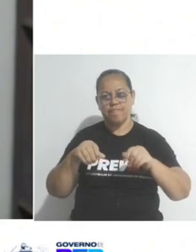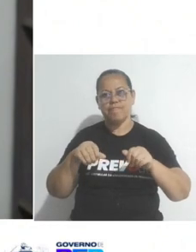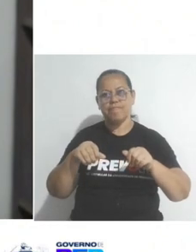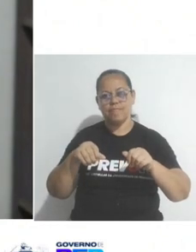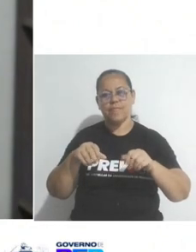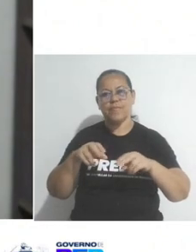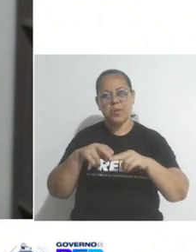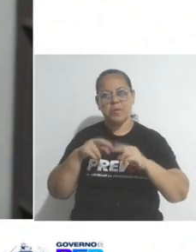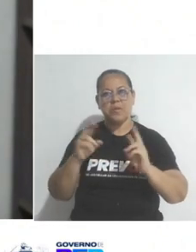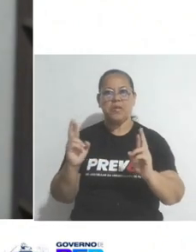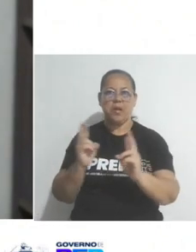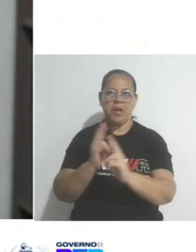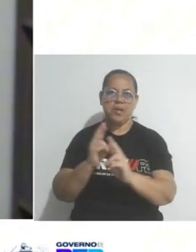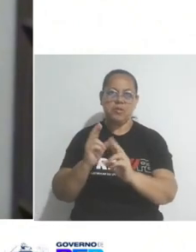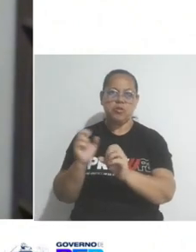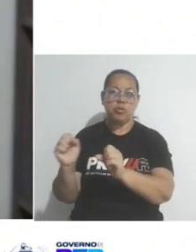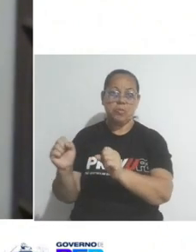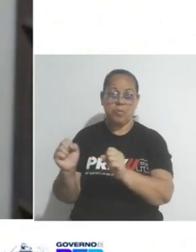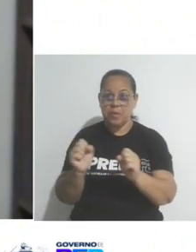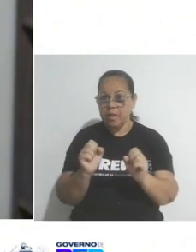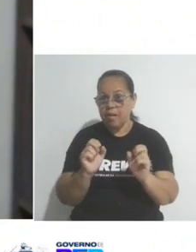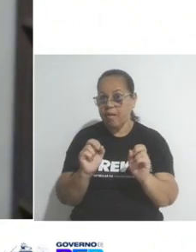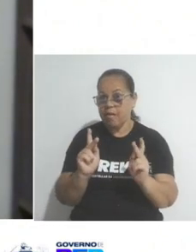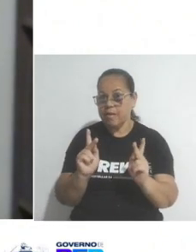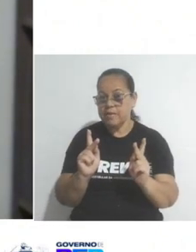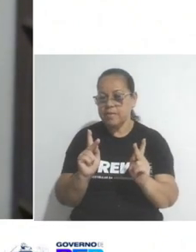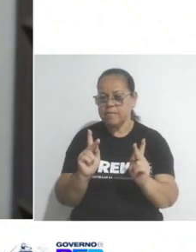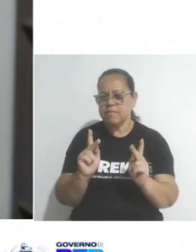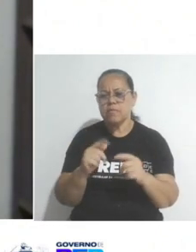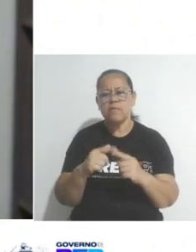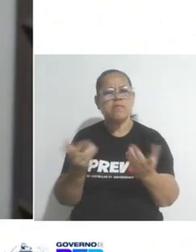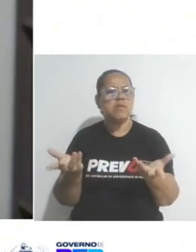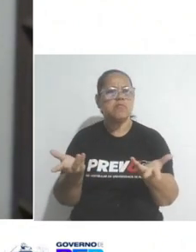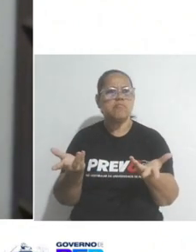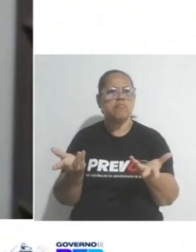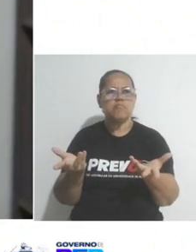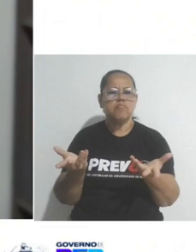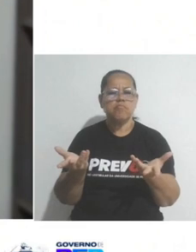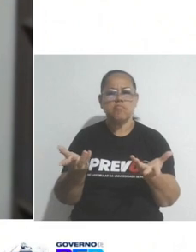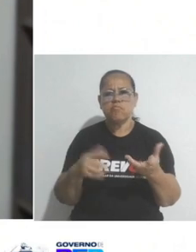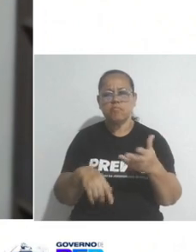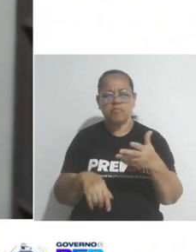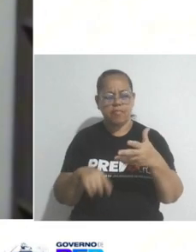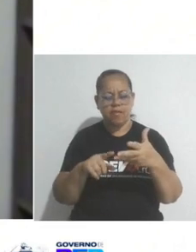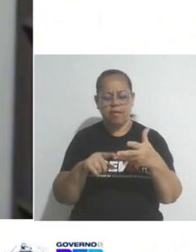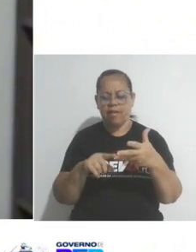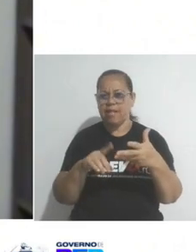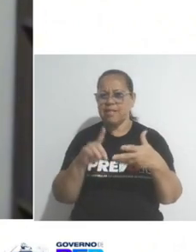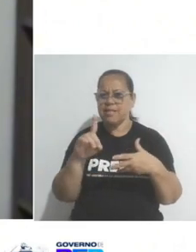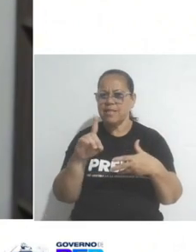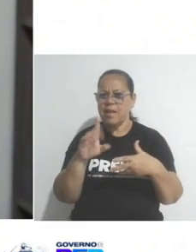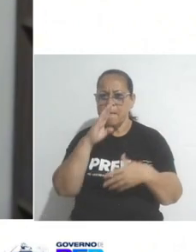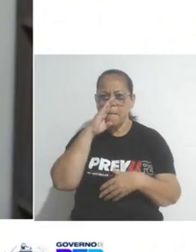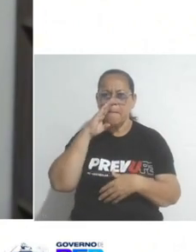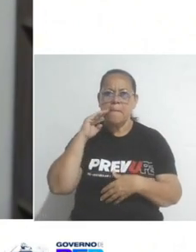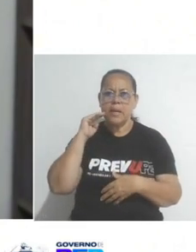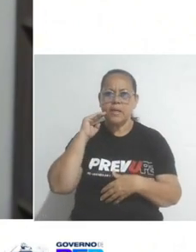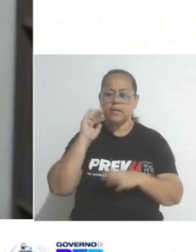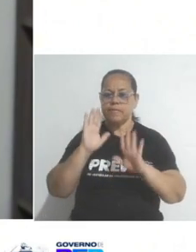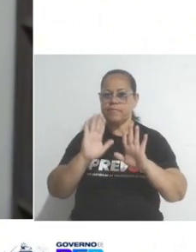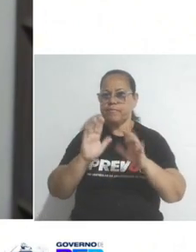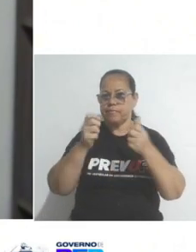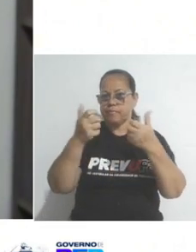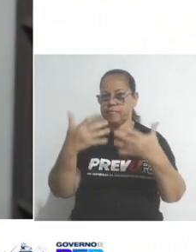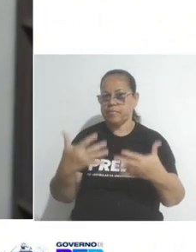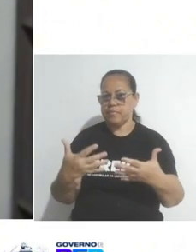de relações de poder Tá certo? Ah, e letra D Marxismo Quando tratamos de